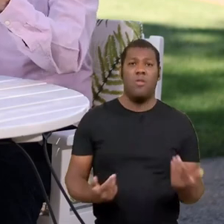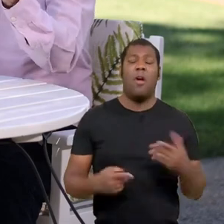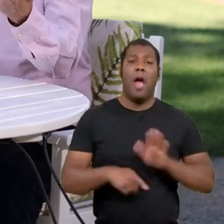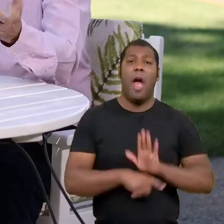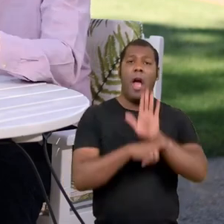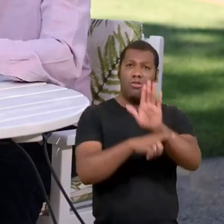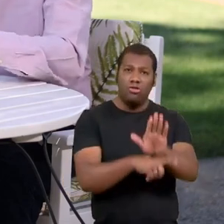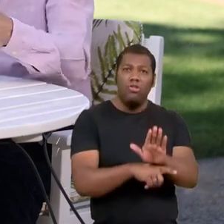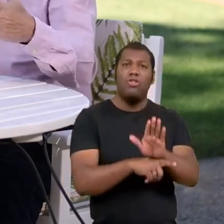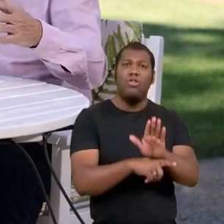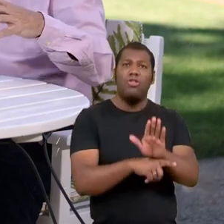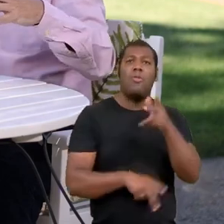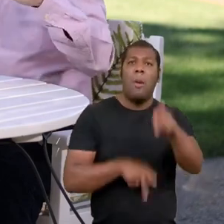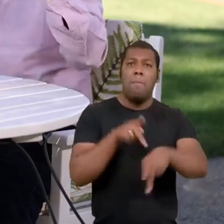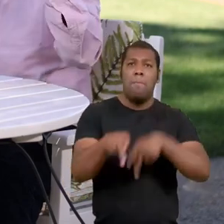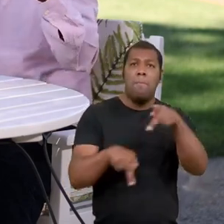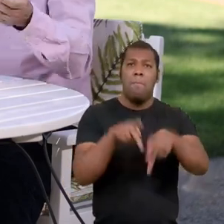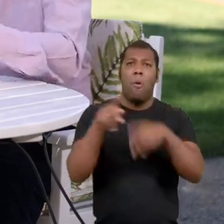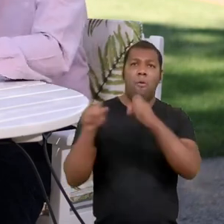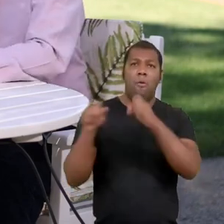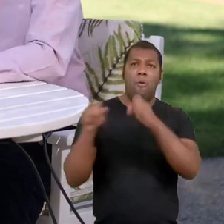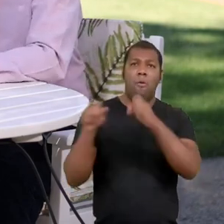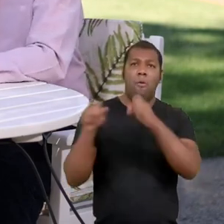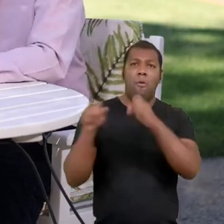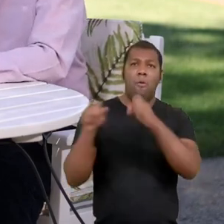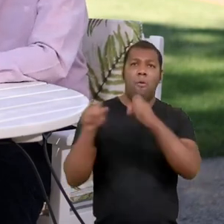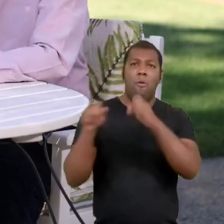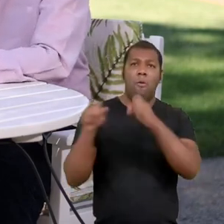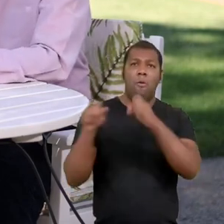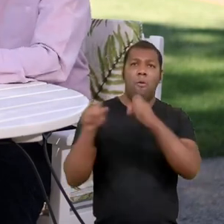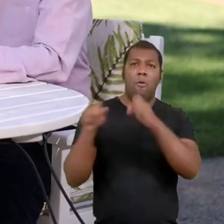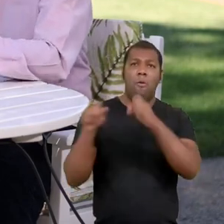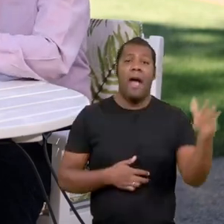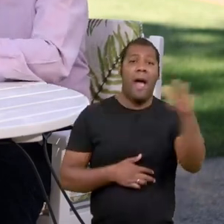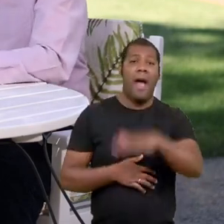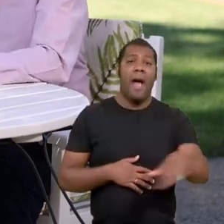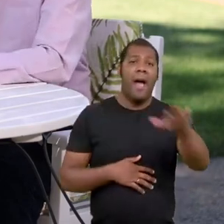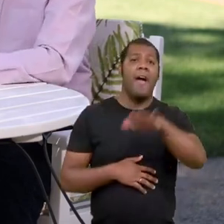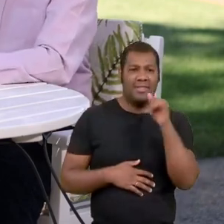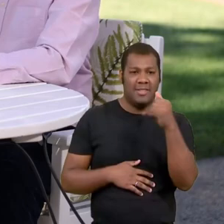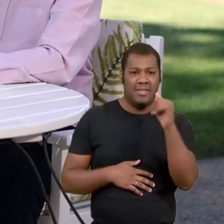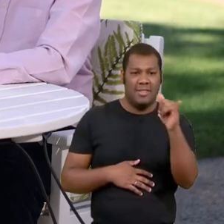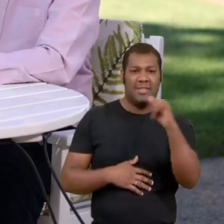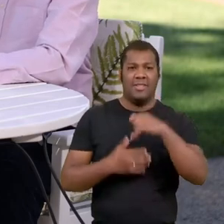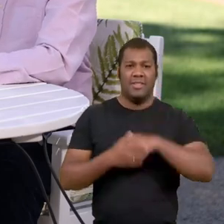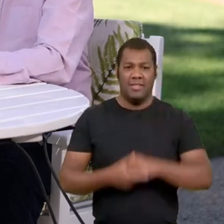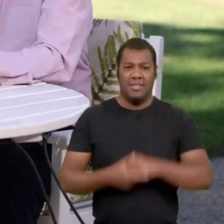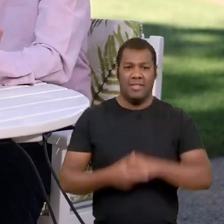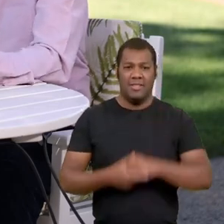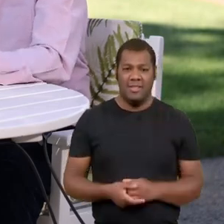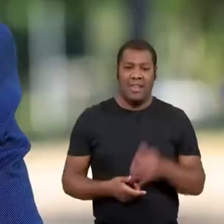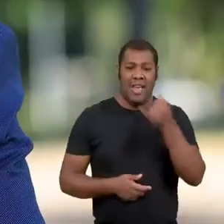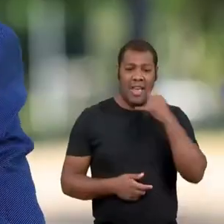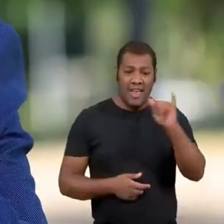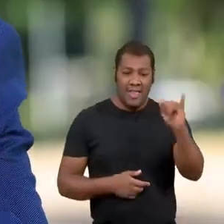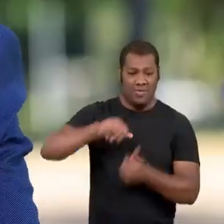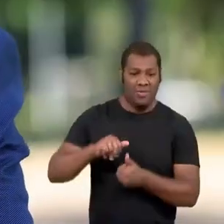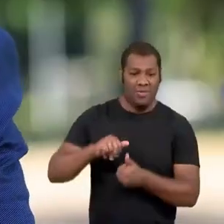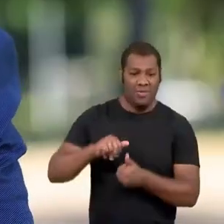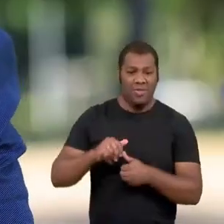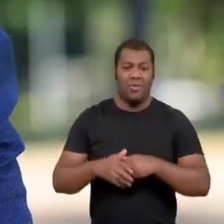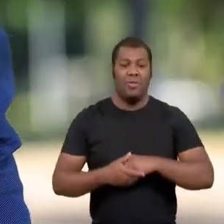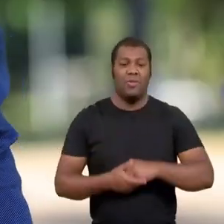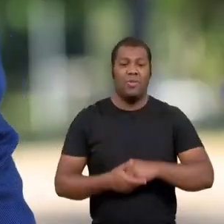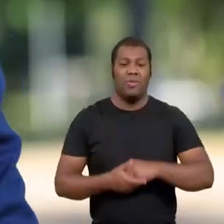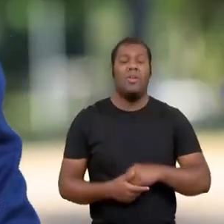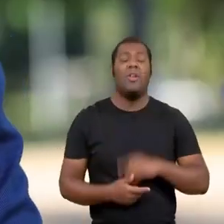E tu tem muito a ver com o setor de energia essa transformação do que a energia no mundo para fonte renováveis e fontes de ficar mais Verde depois eu